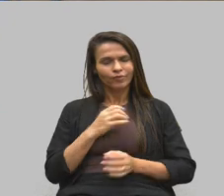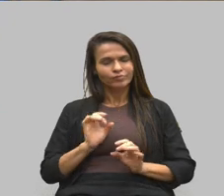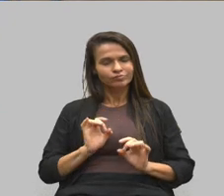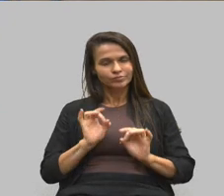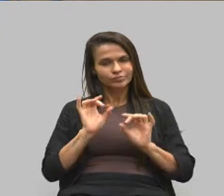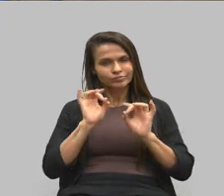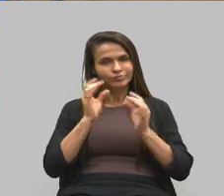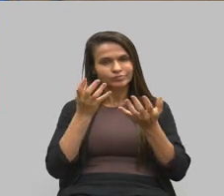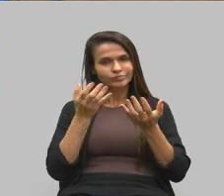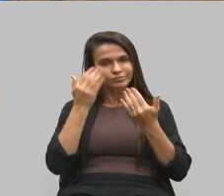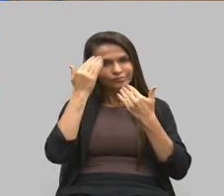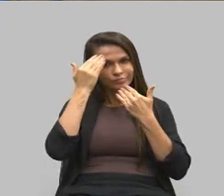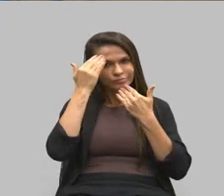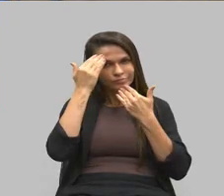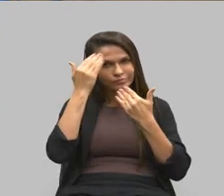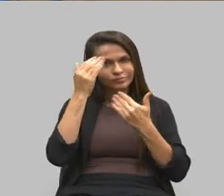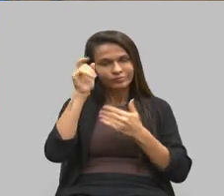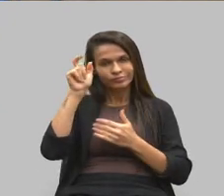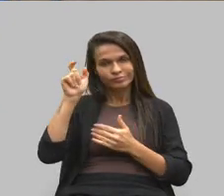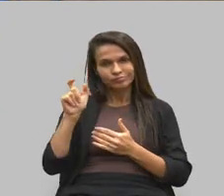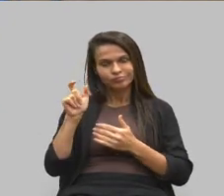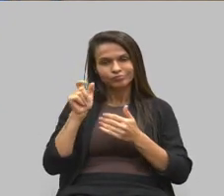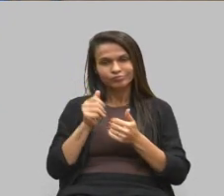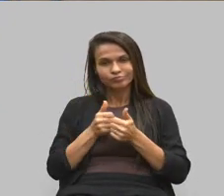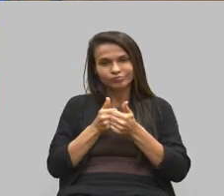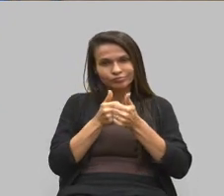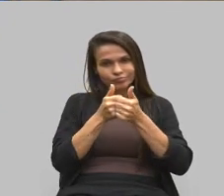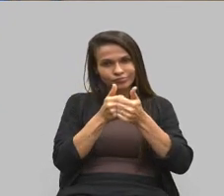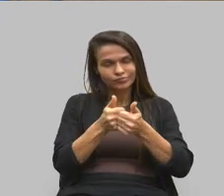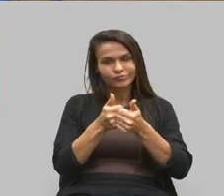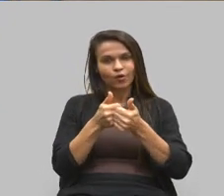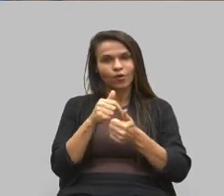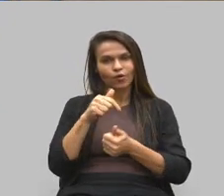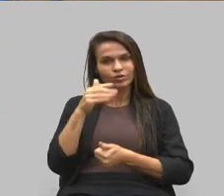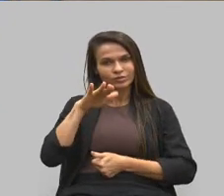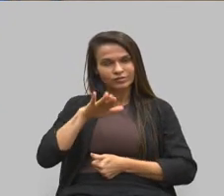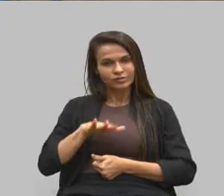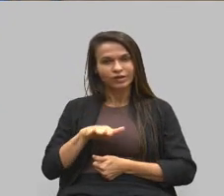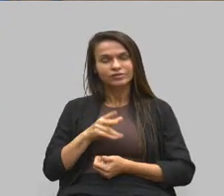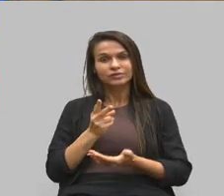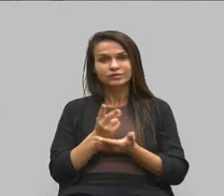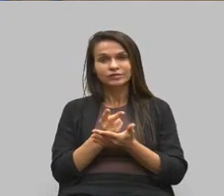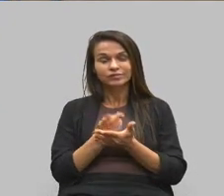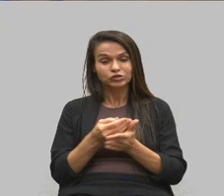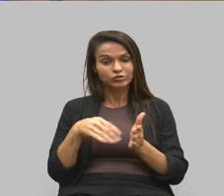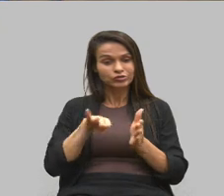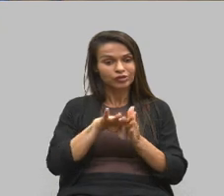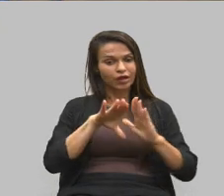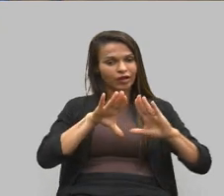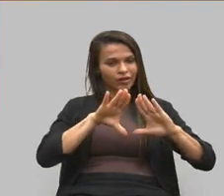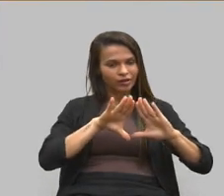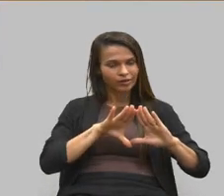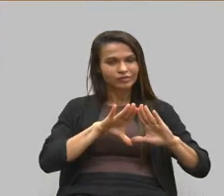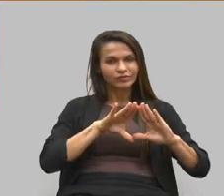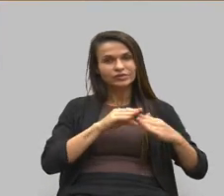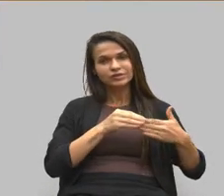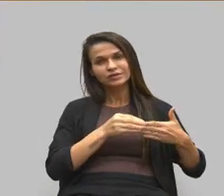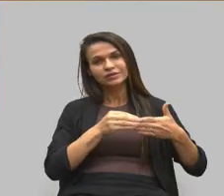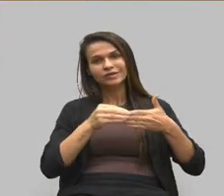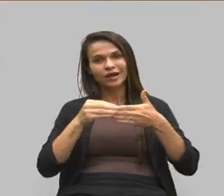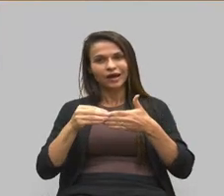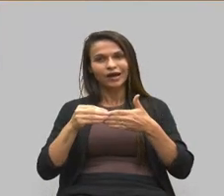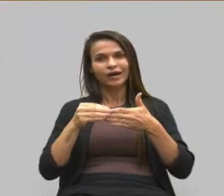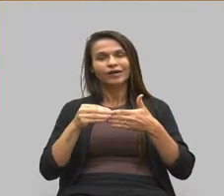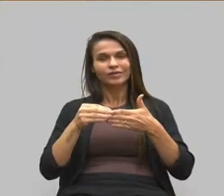quem está te acompanhando e nessa tarde você sempre que vem a essa casa se traz numa